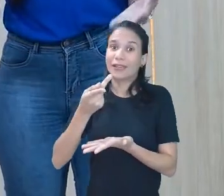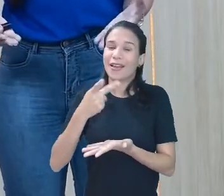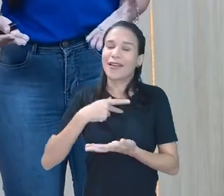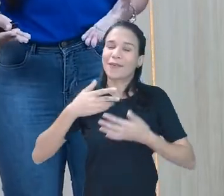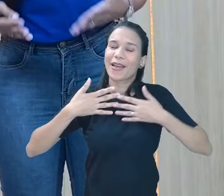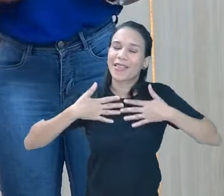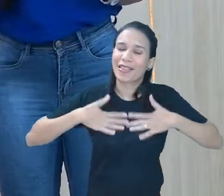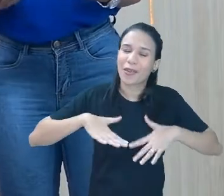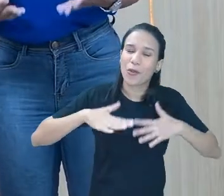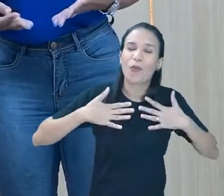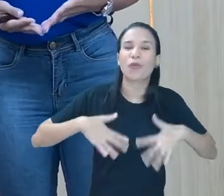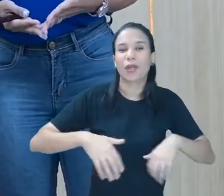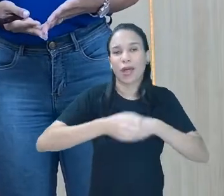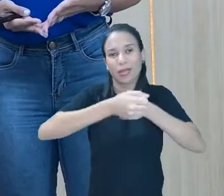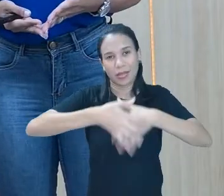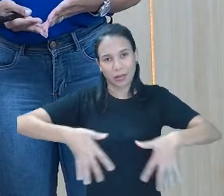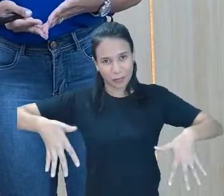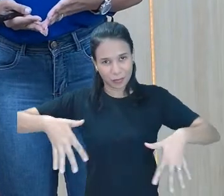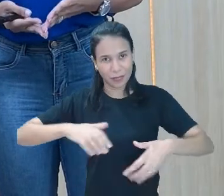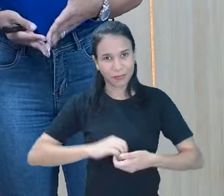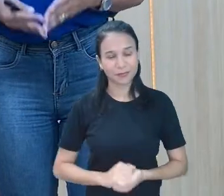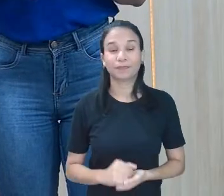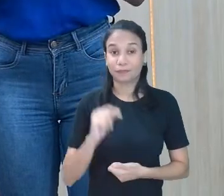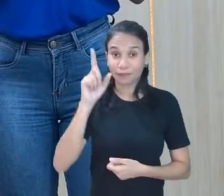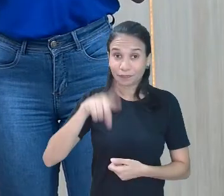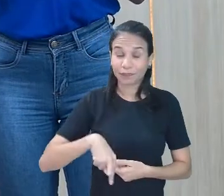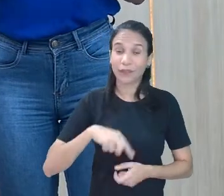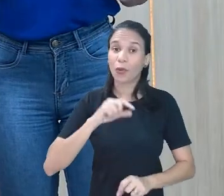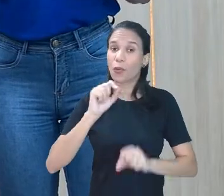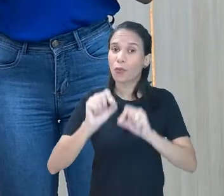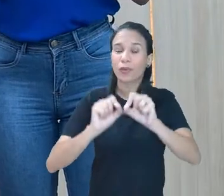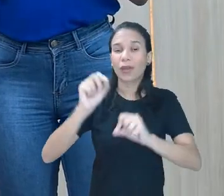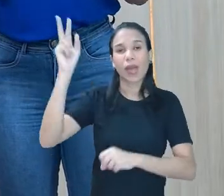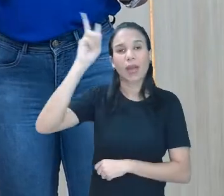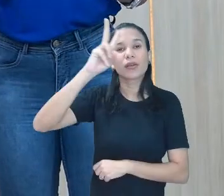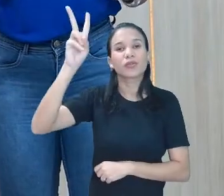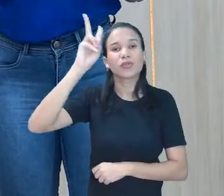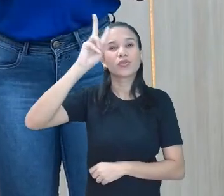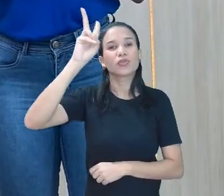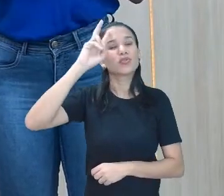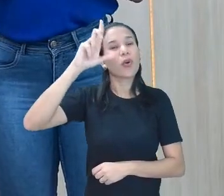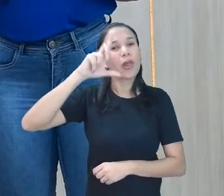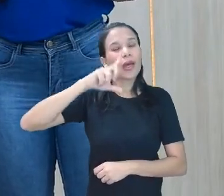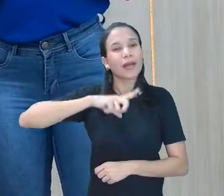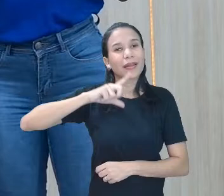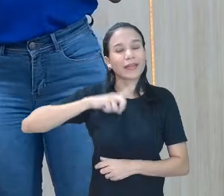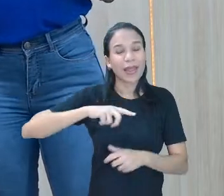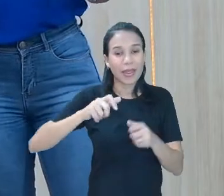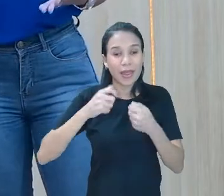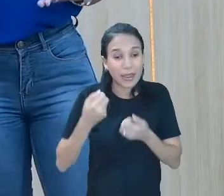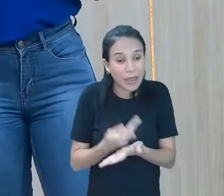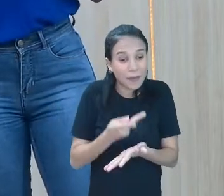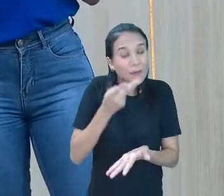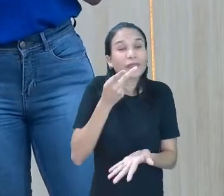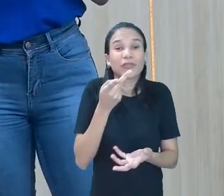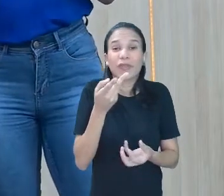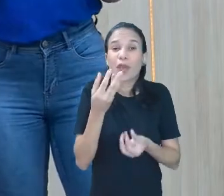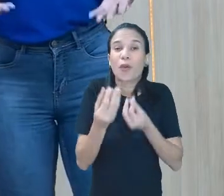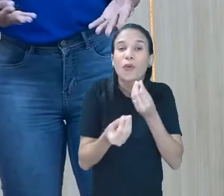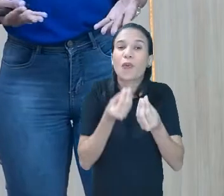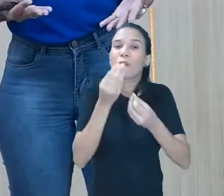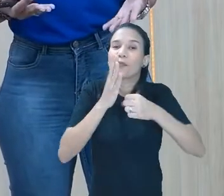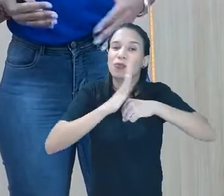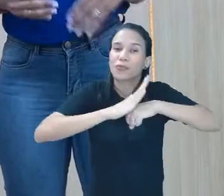muito mais tranquila, muito mais natural. Né? Então, a história trazida, ela precisa acontecer de